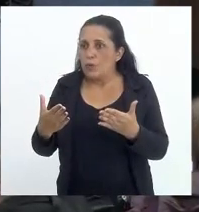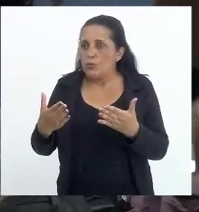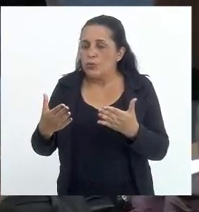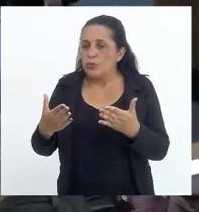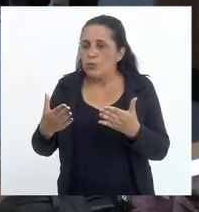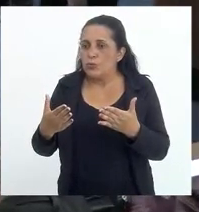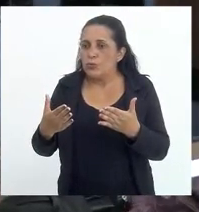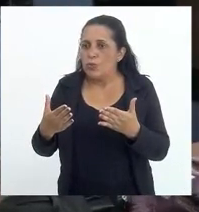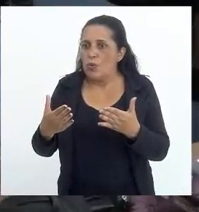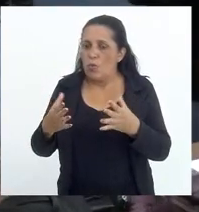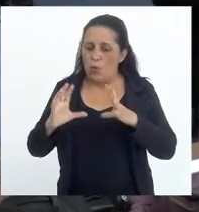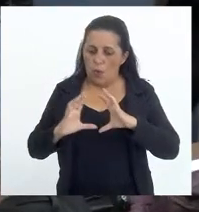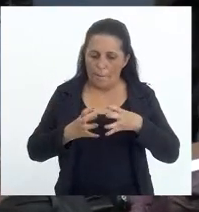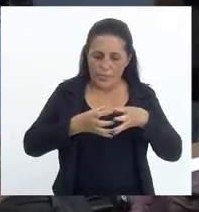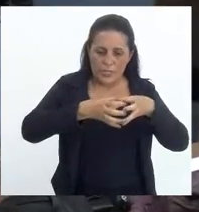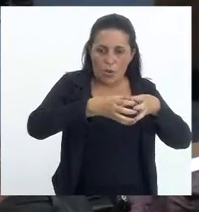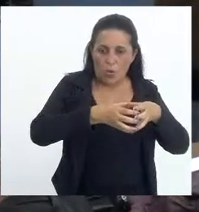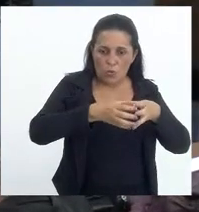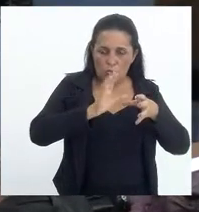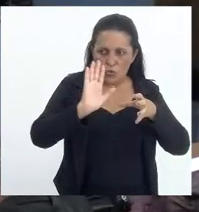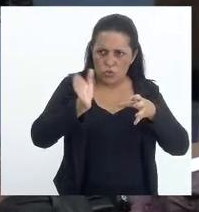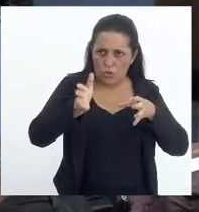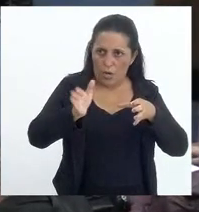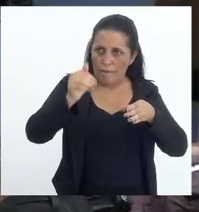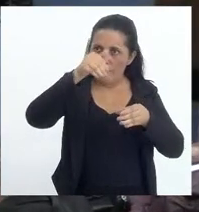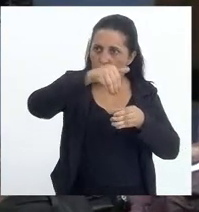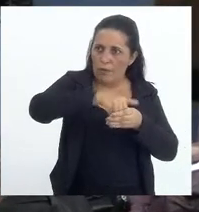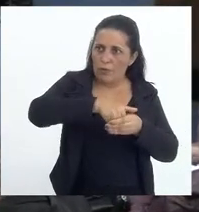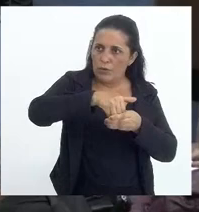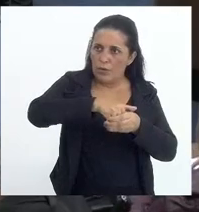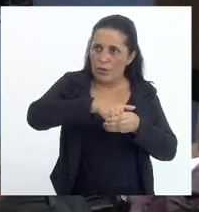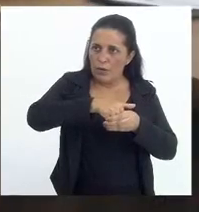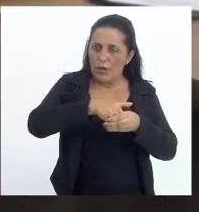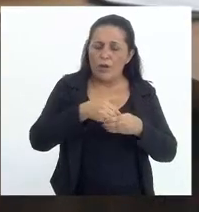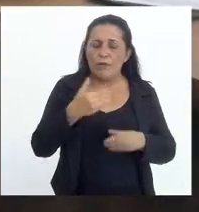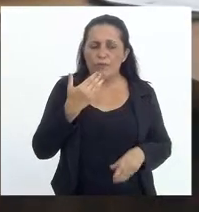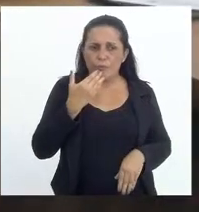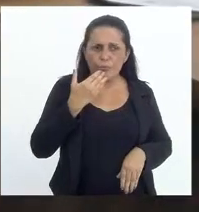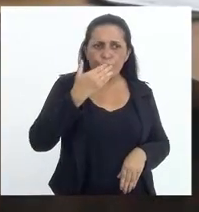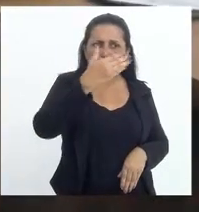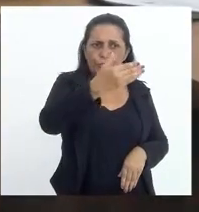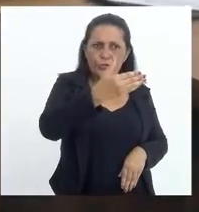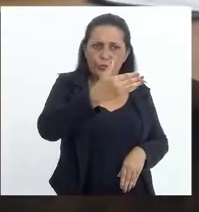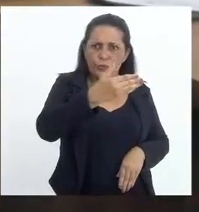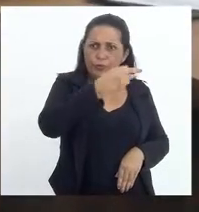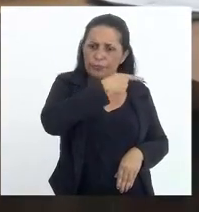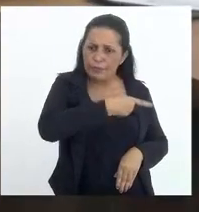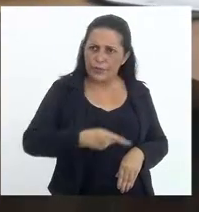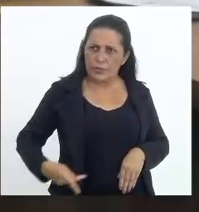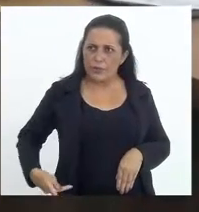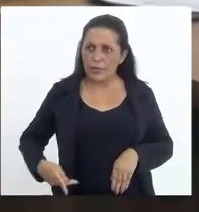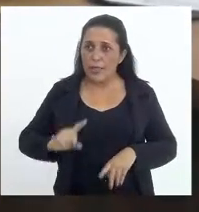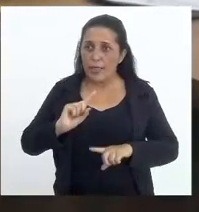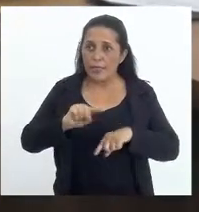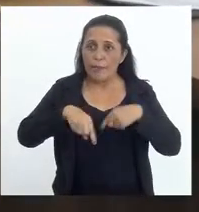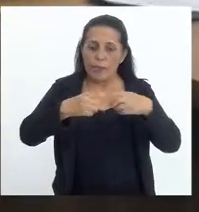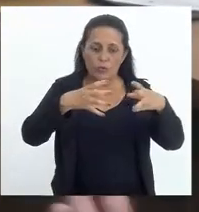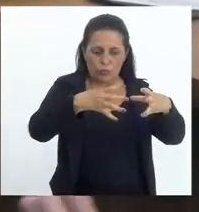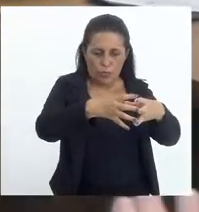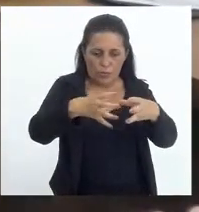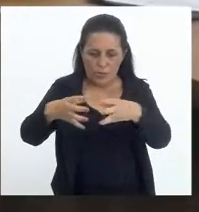quando as comissões votarem, ele faz o pedido à Vossa Excelência, depois das comissões votarem. Pode